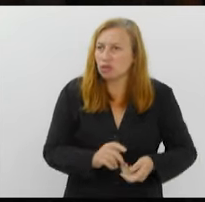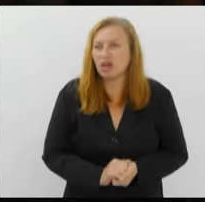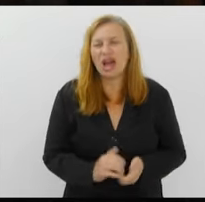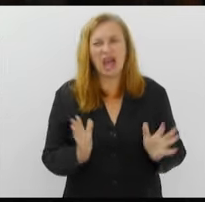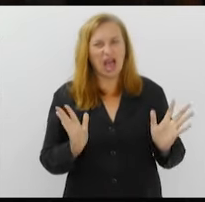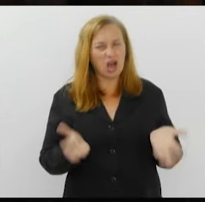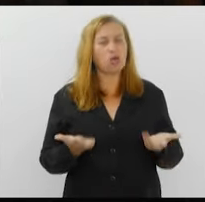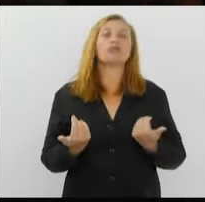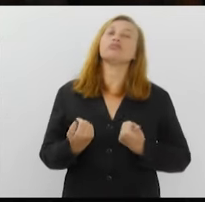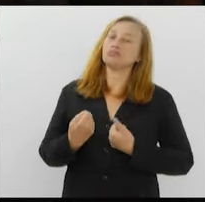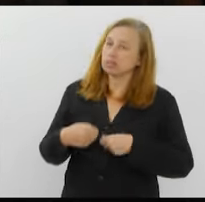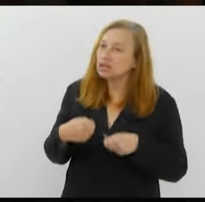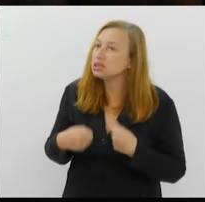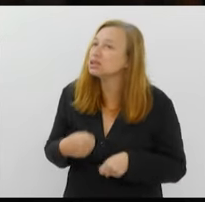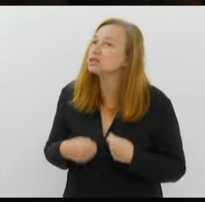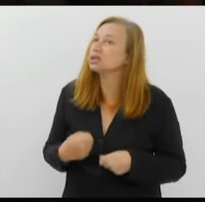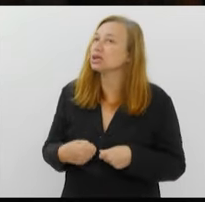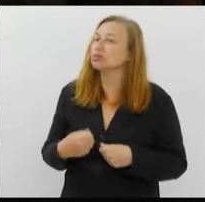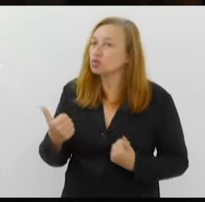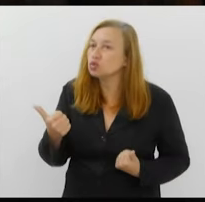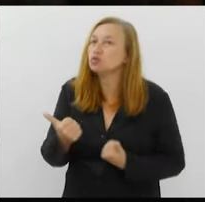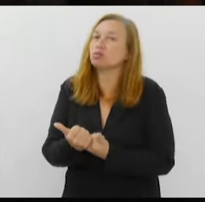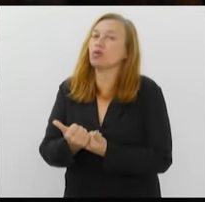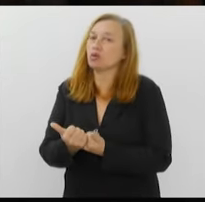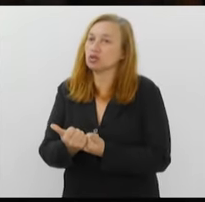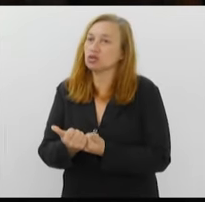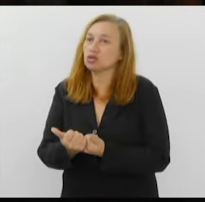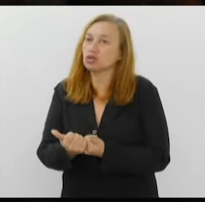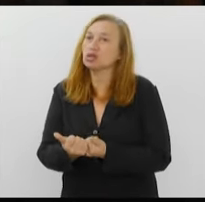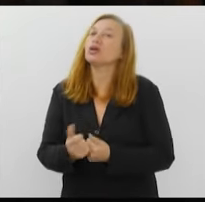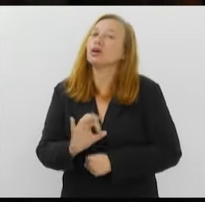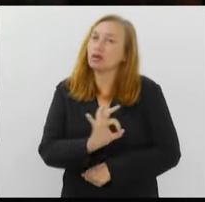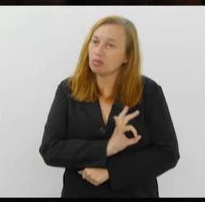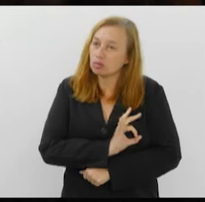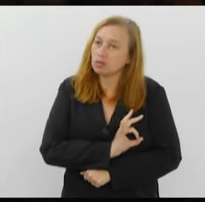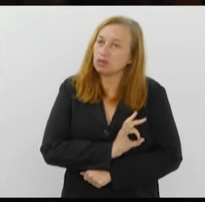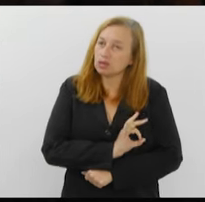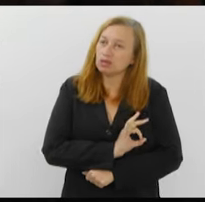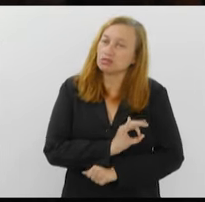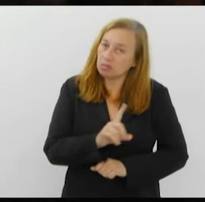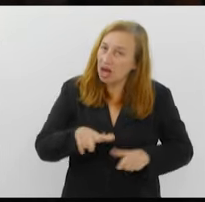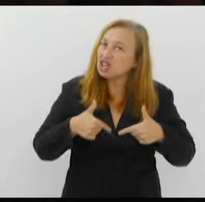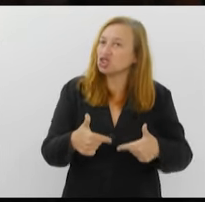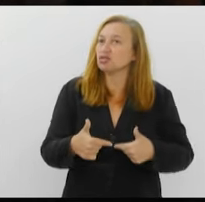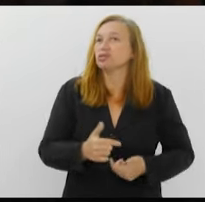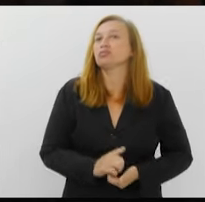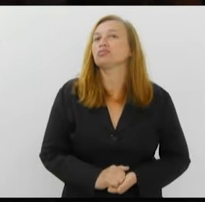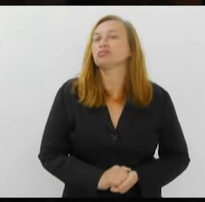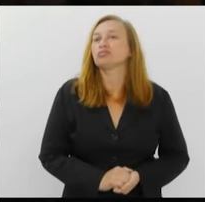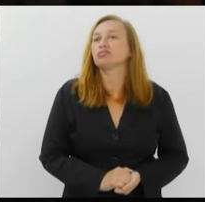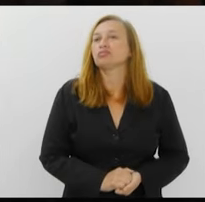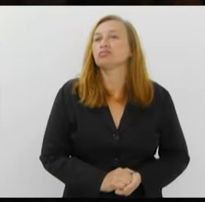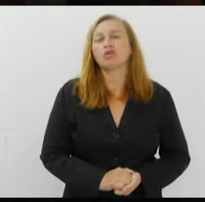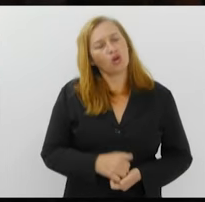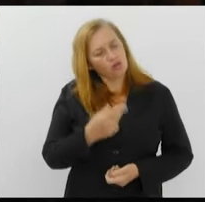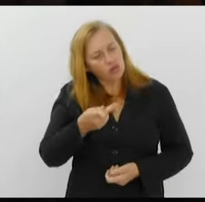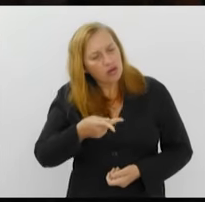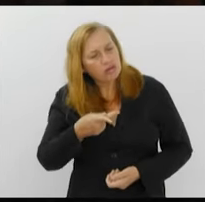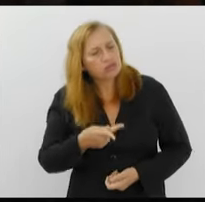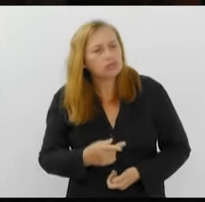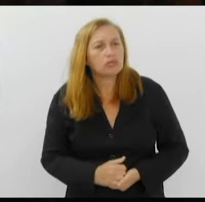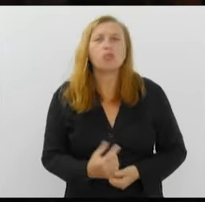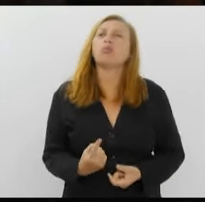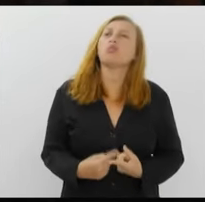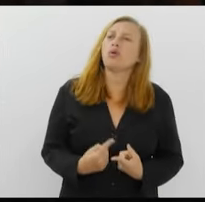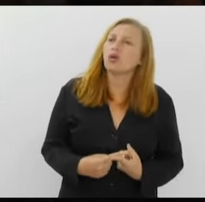Agora precisamos dar suporte à nossa polícia para agir. Eu indago